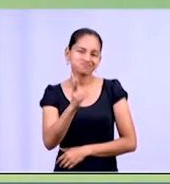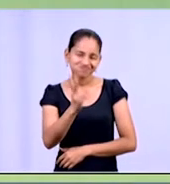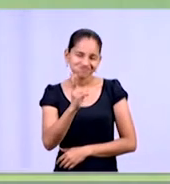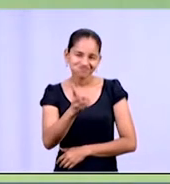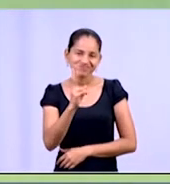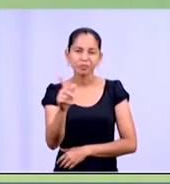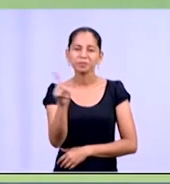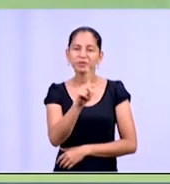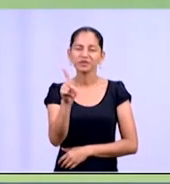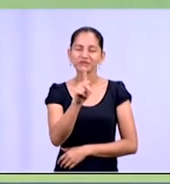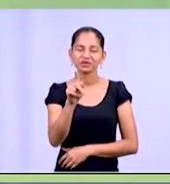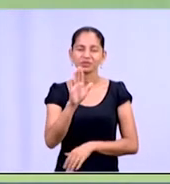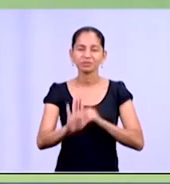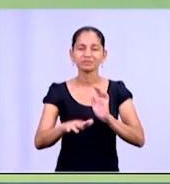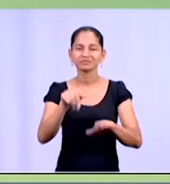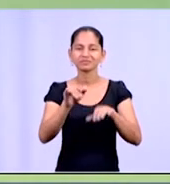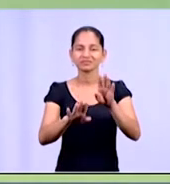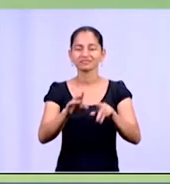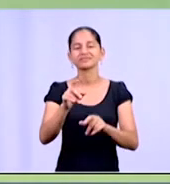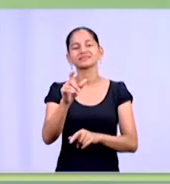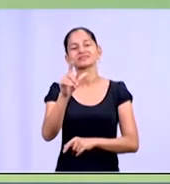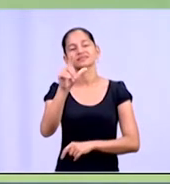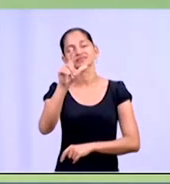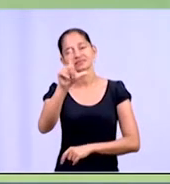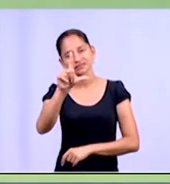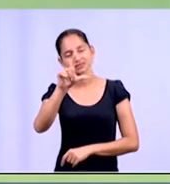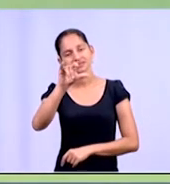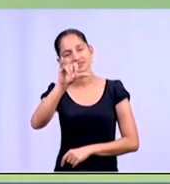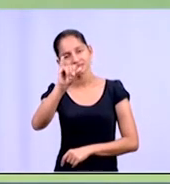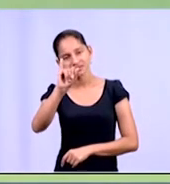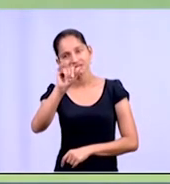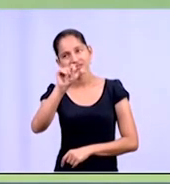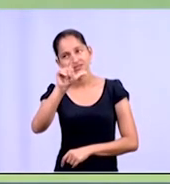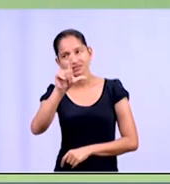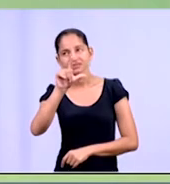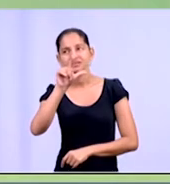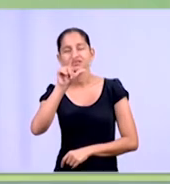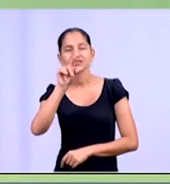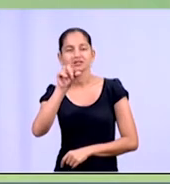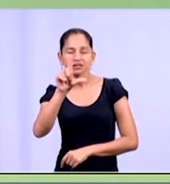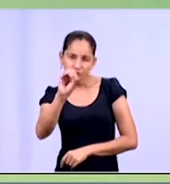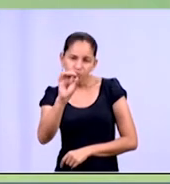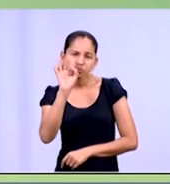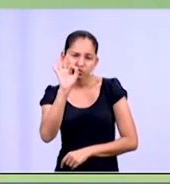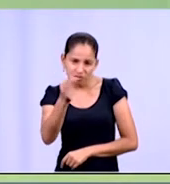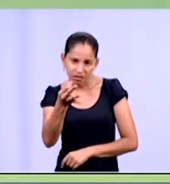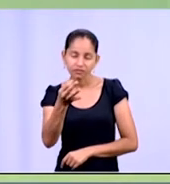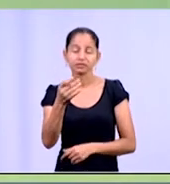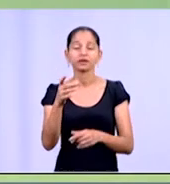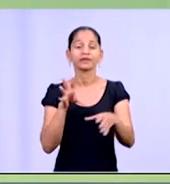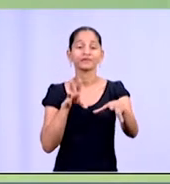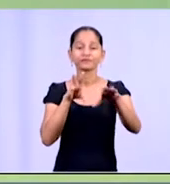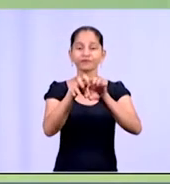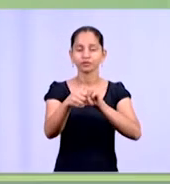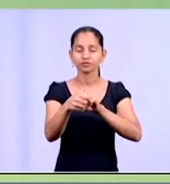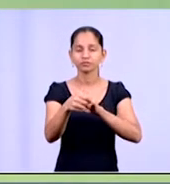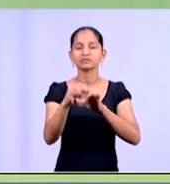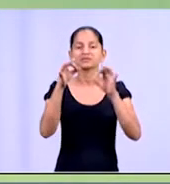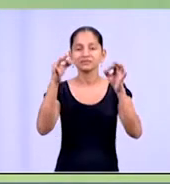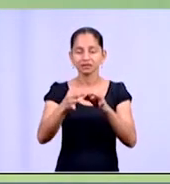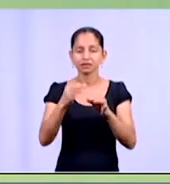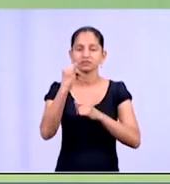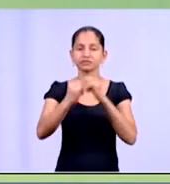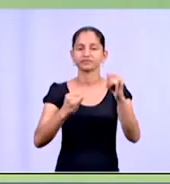Professor Lilo. Pode me chamar de Professor Lilo, bem mais fácil, né? Eu sou formado em Ciências da